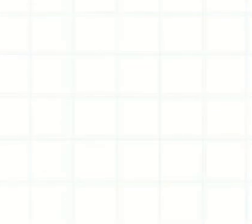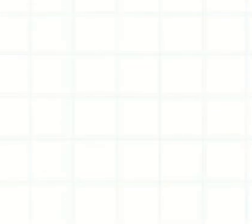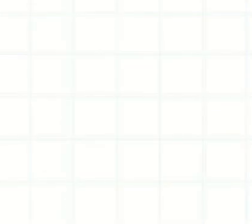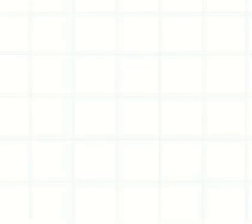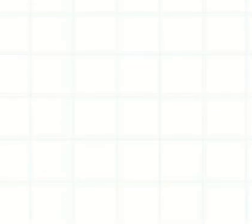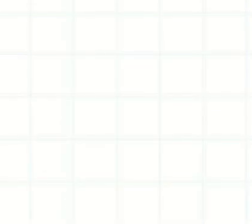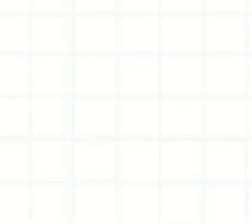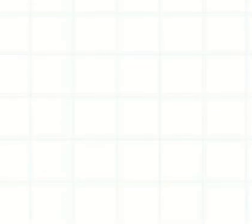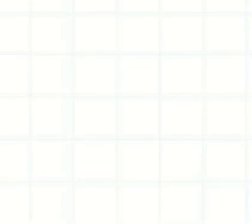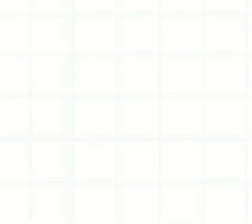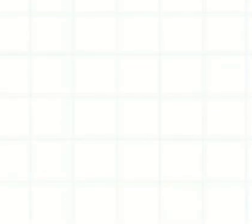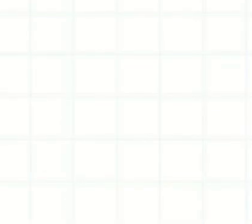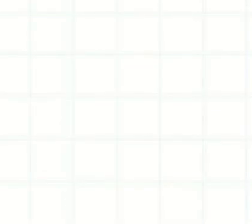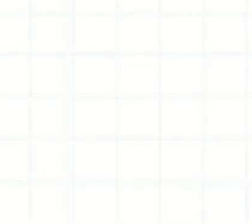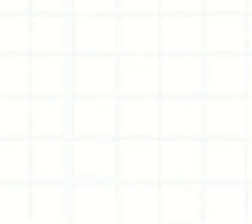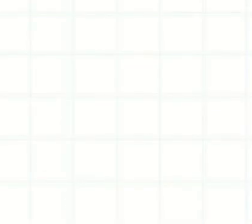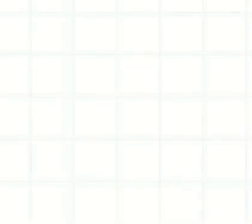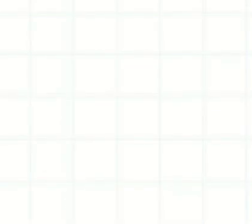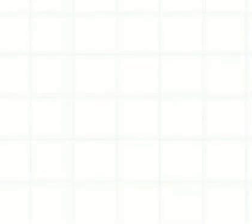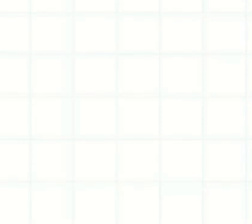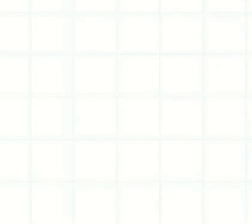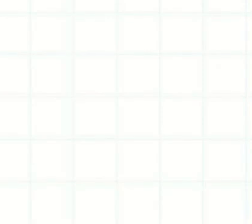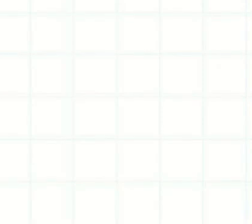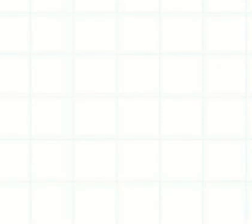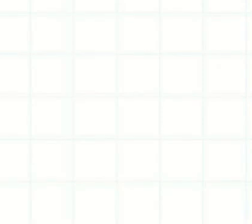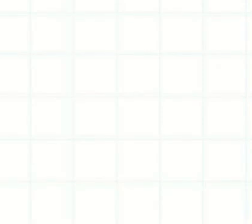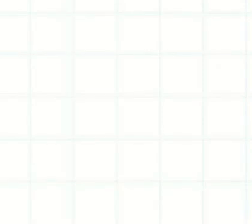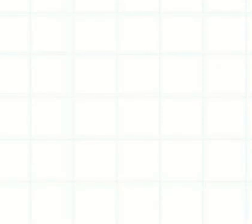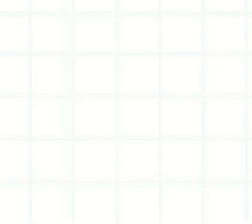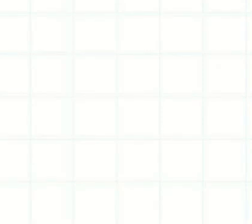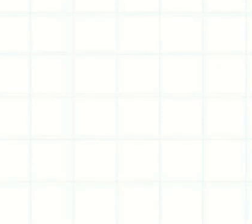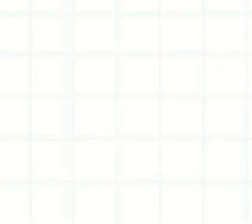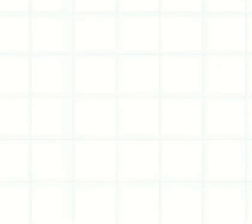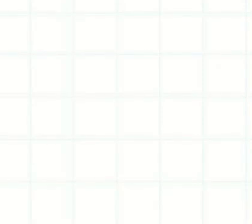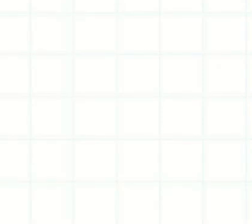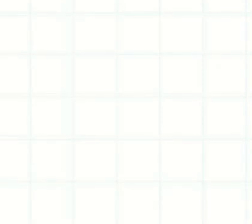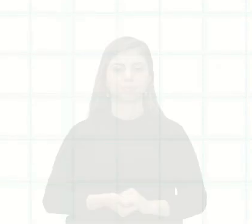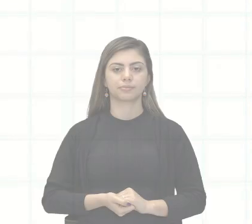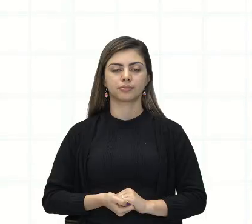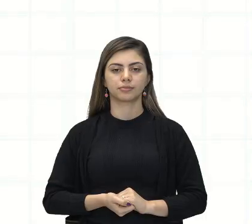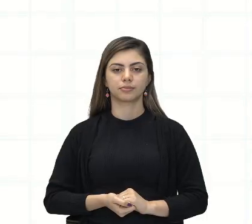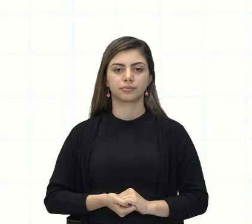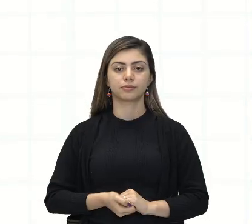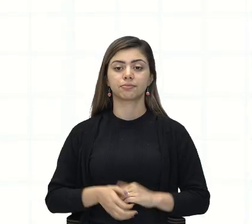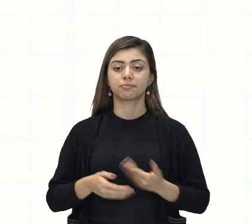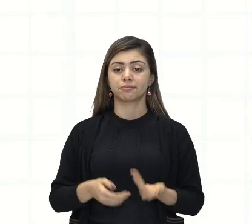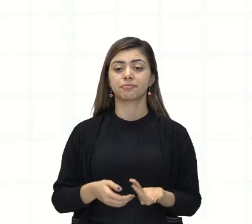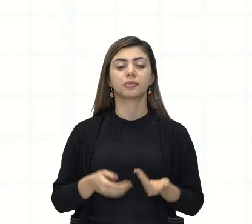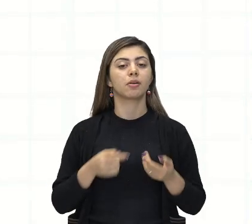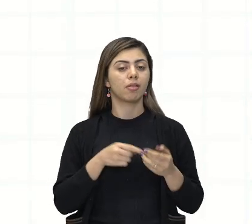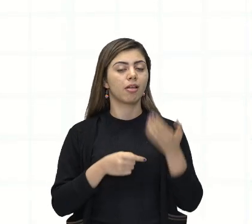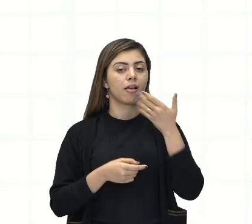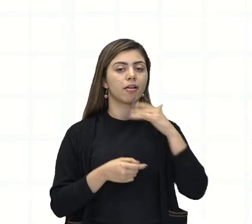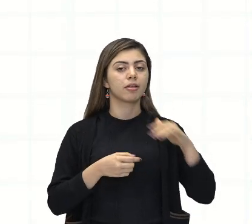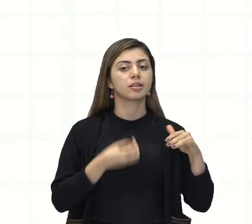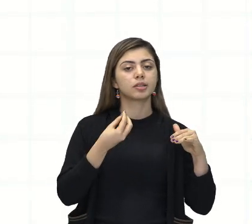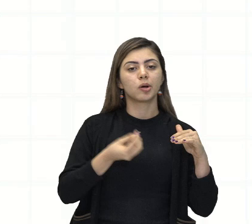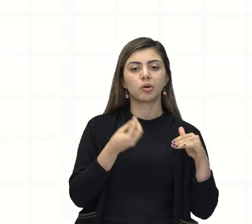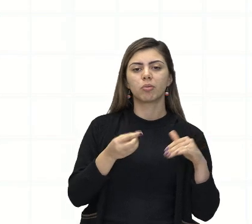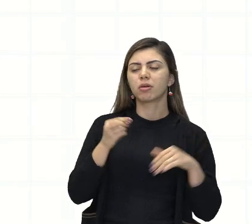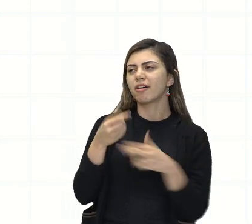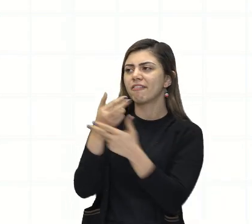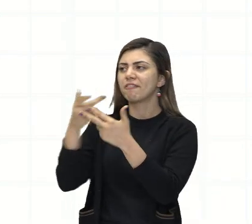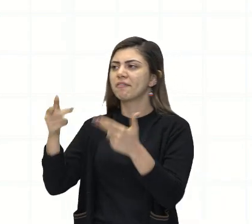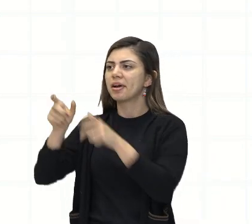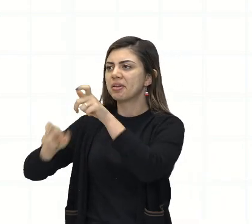pelo contrário, bem tranquilo. Nem parecia gostar ou desgostar especialmente de coisa